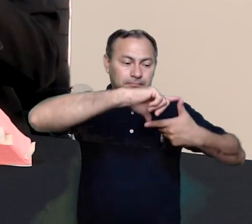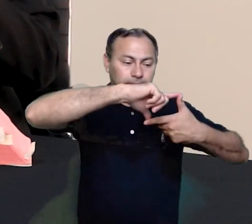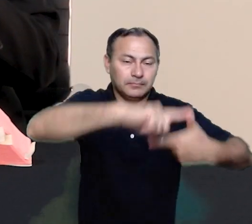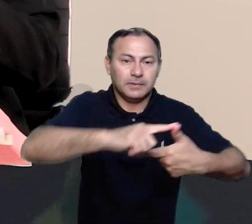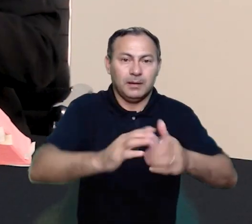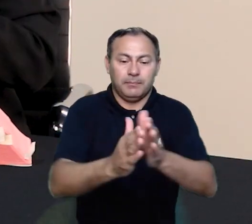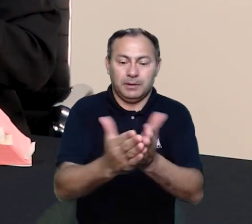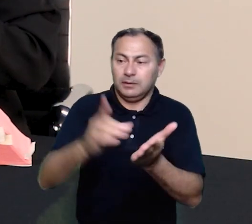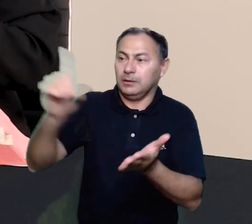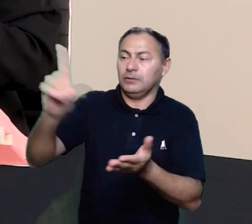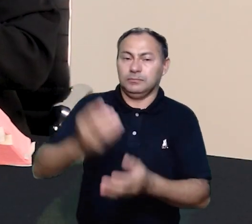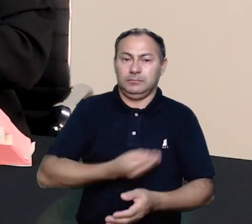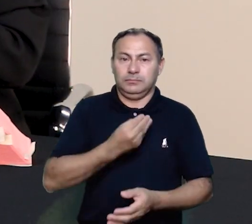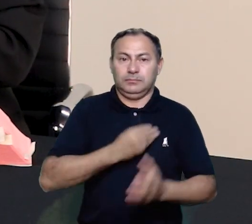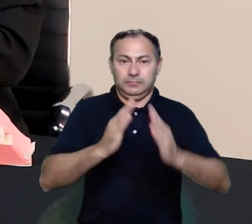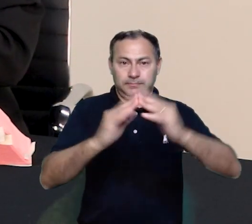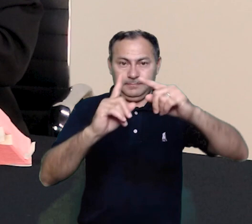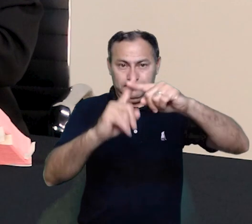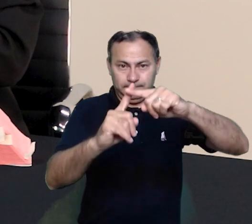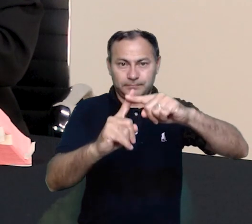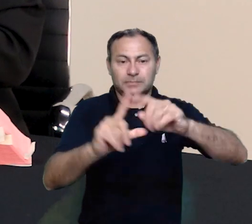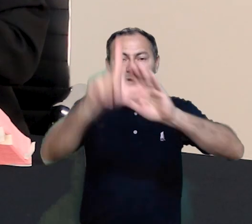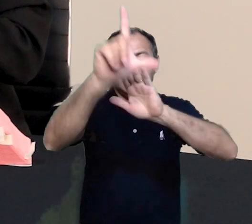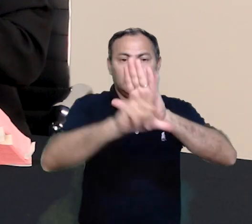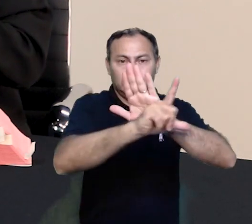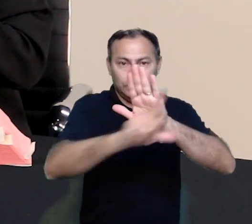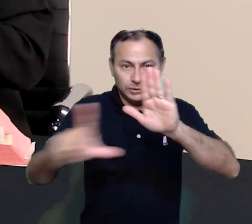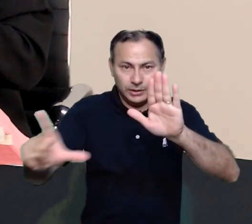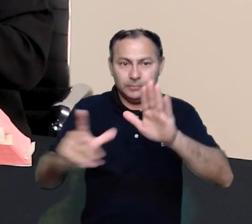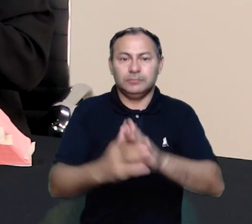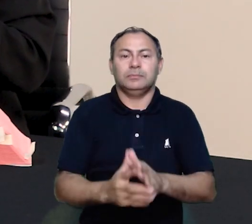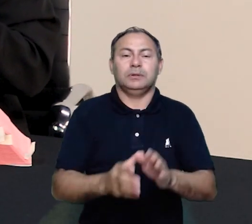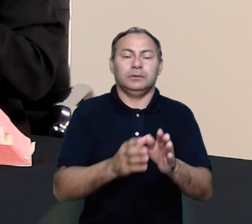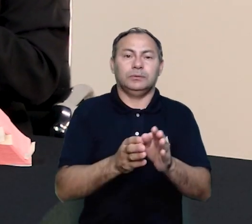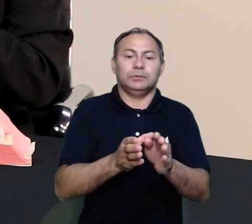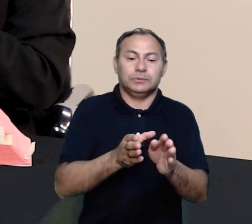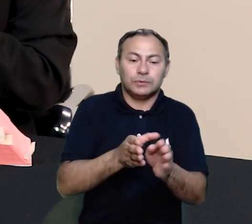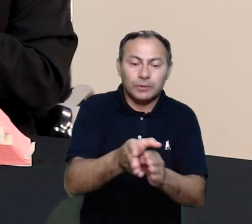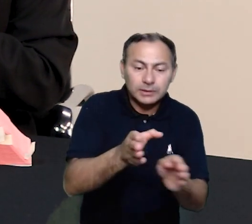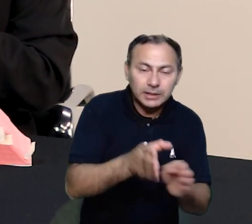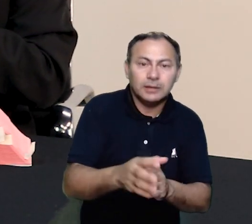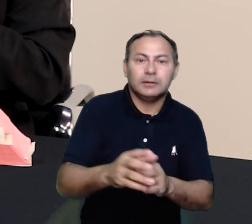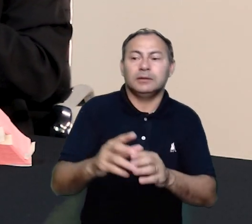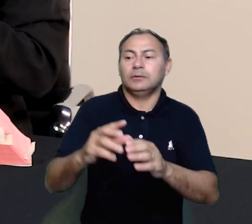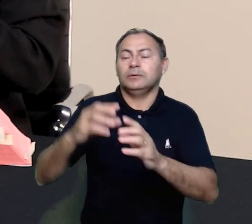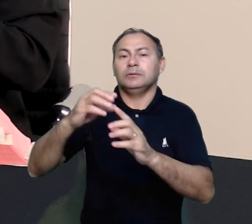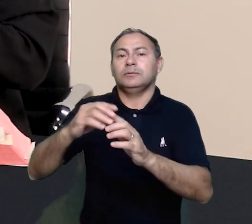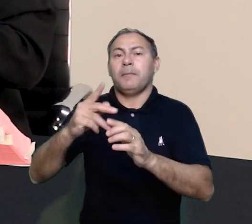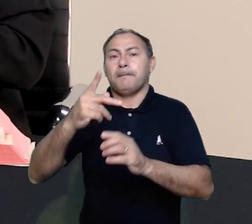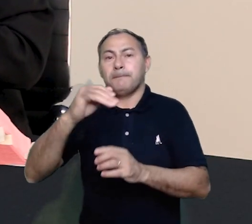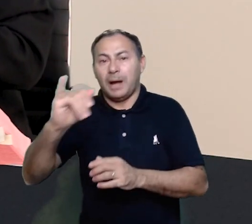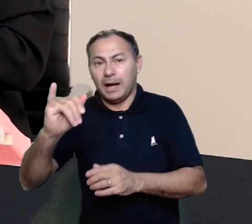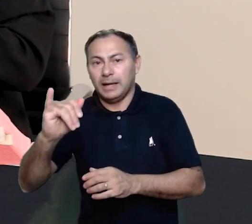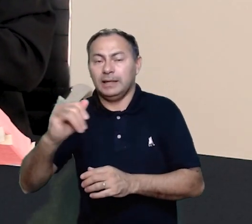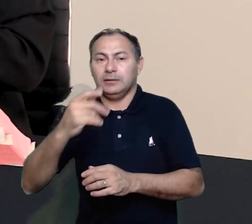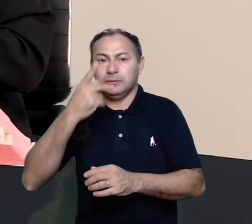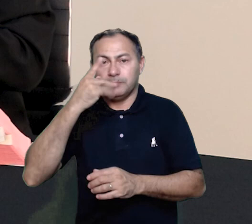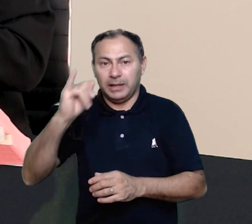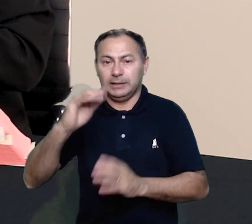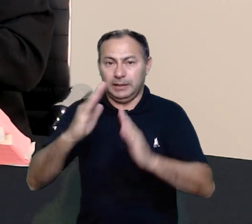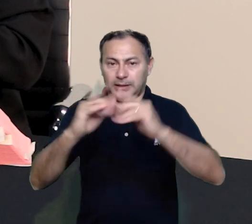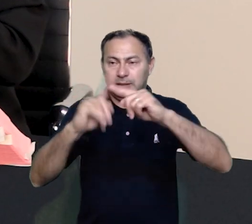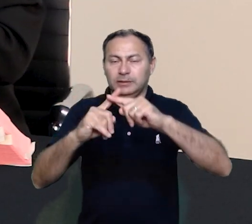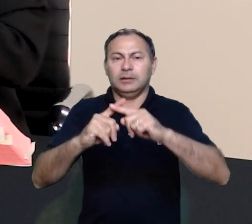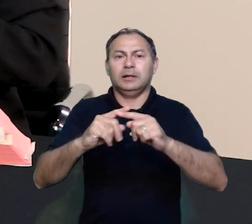grande tradição que é a palavra de Deus na vida da igreja na liturgia nos concílios nos pais da igreja dos tempos